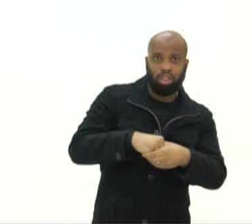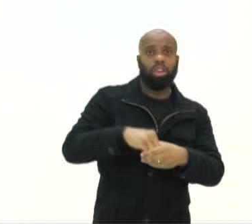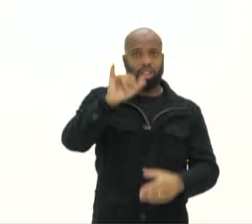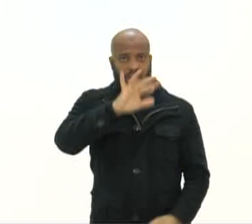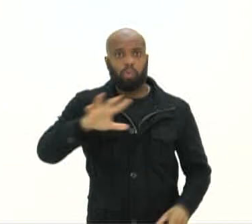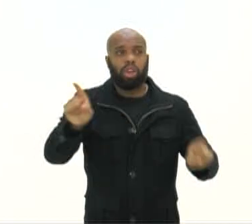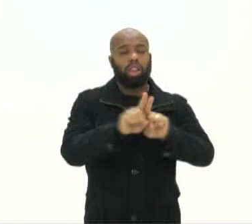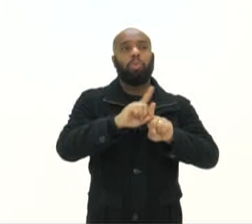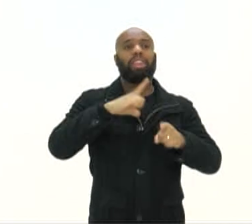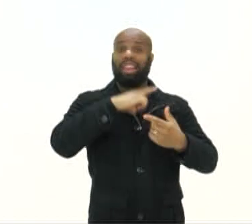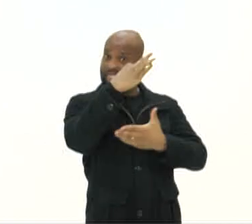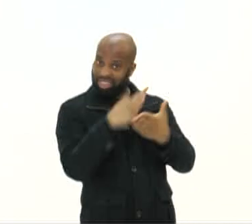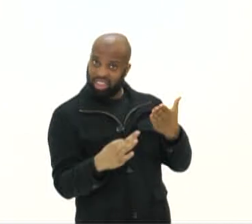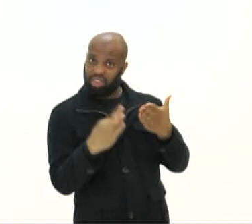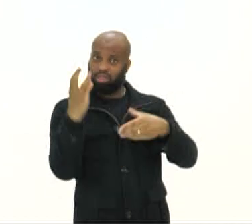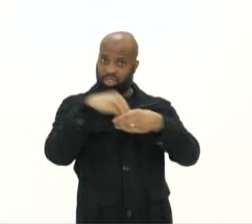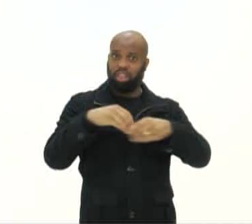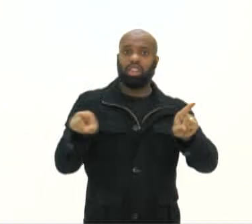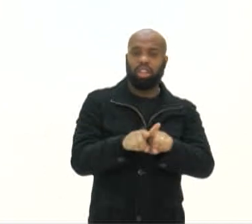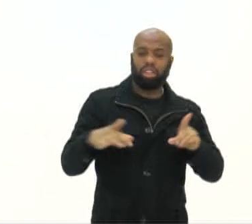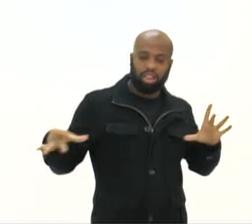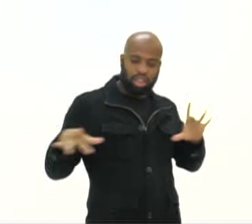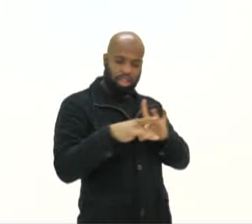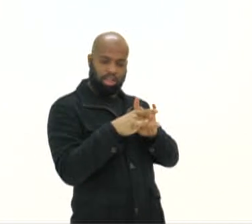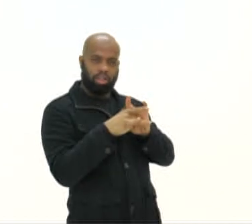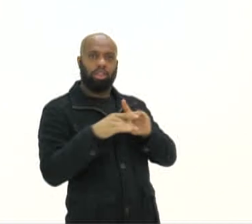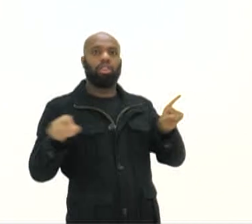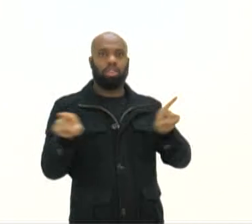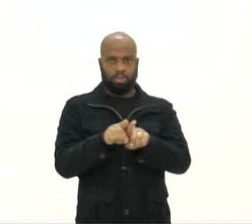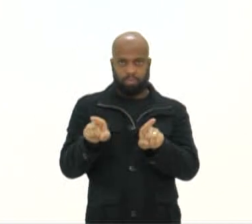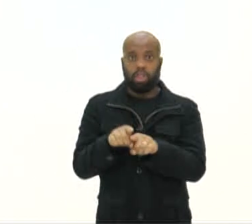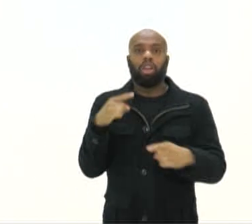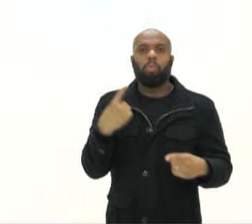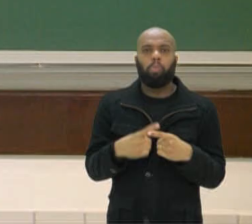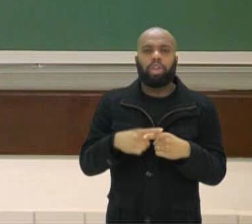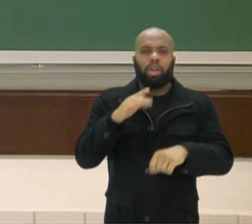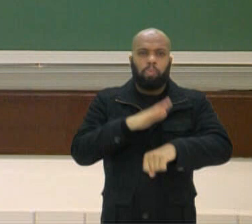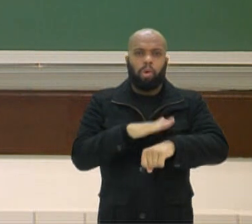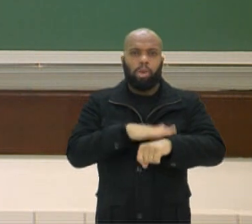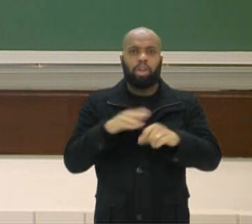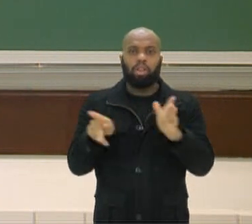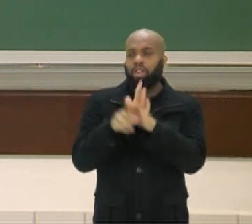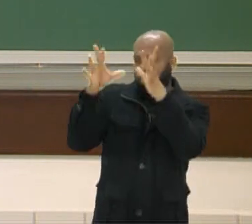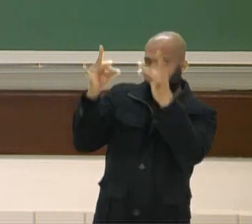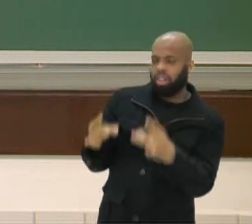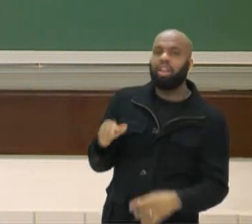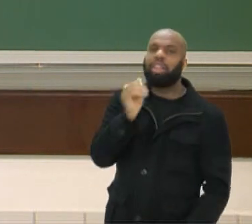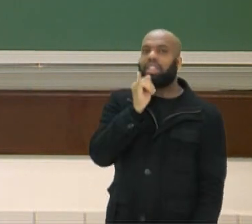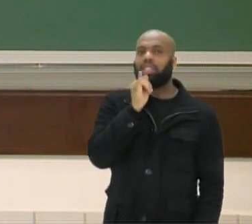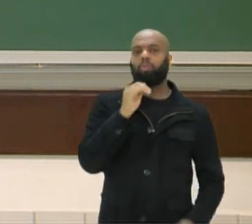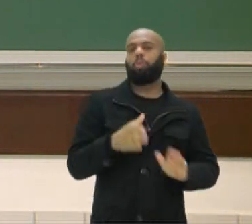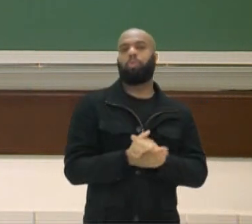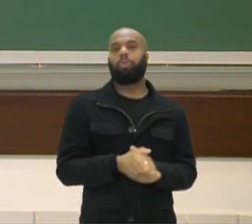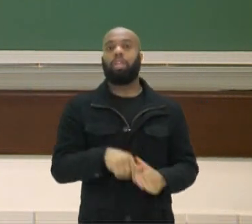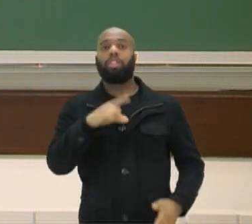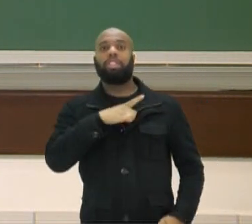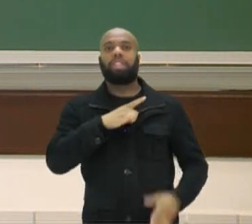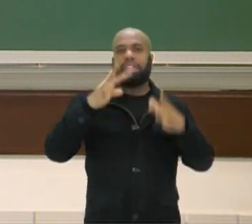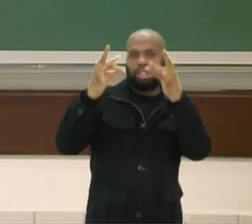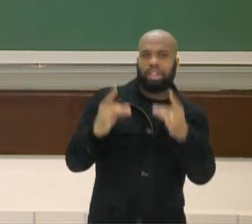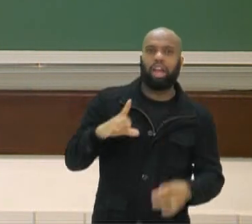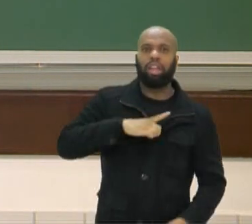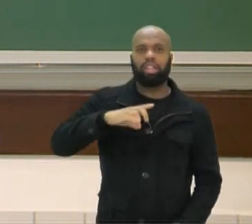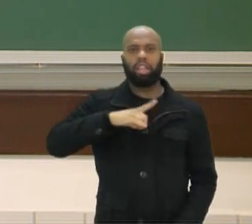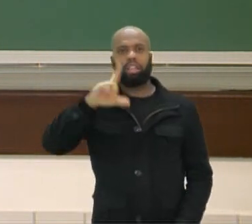aos textos inclusos e vinculados a ela. Então, assim, quando ele diz de detalhes, por exemplo, às vezes você tem a imagem, mas tem um